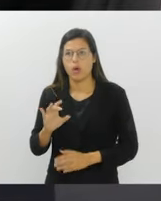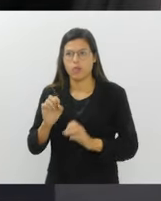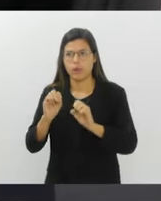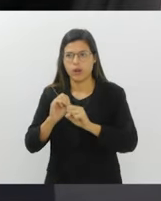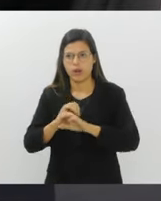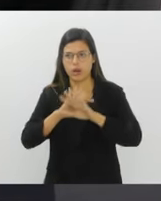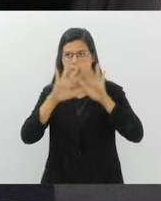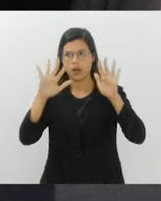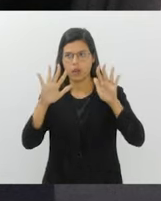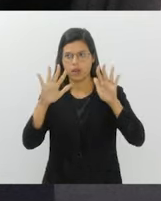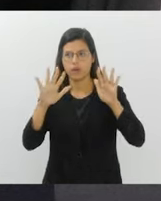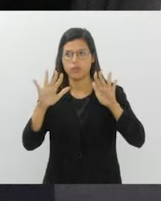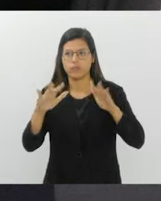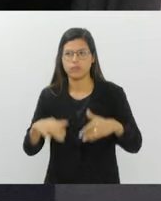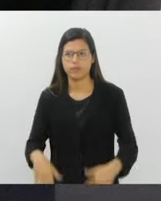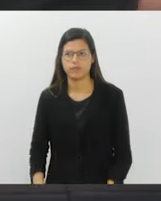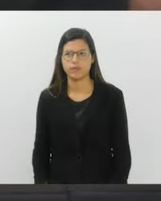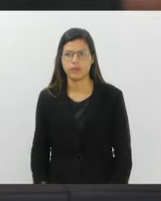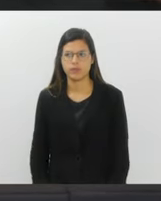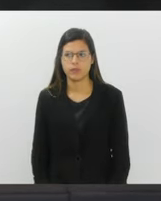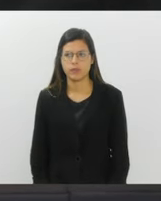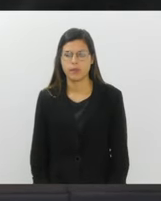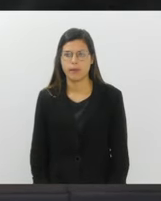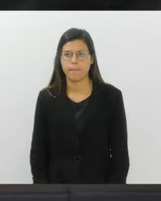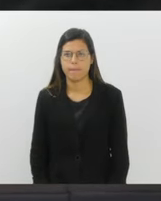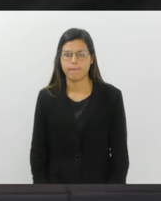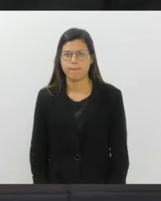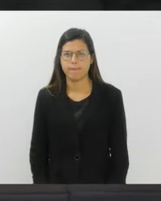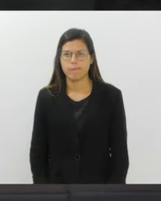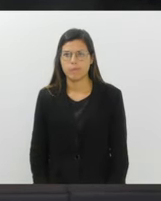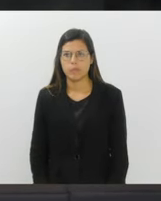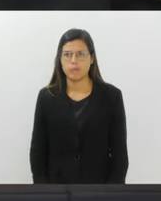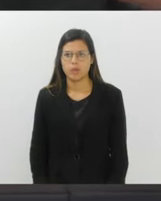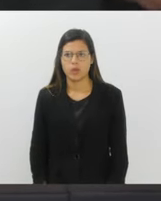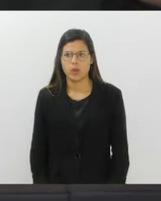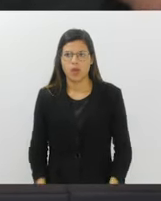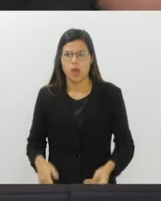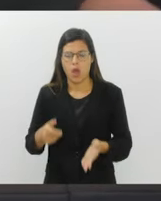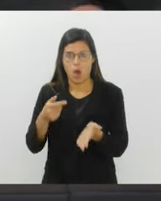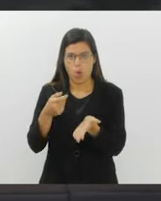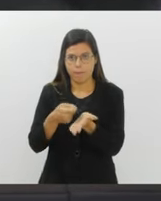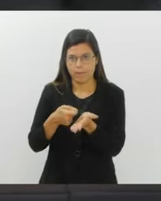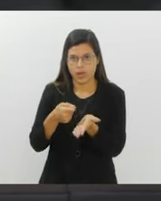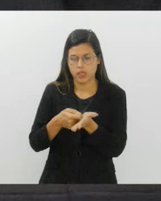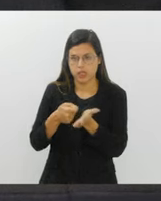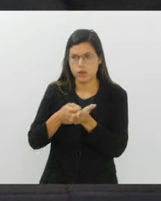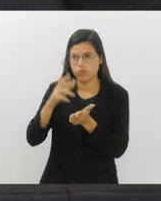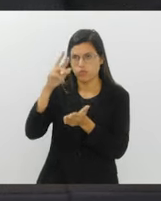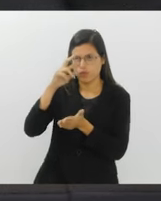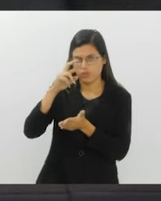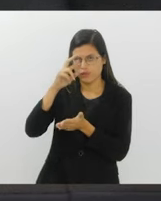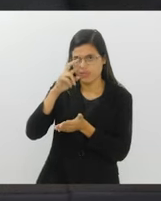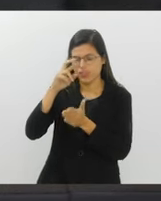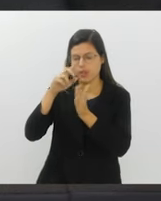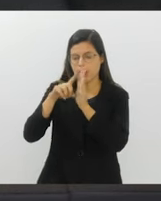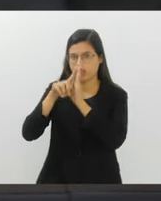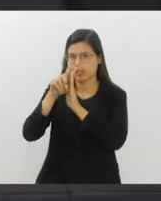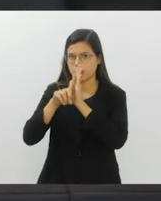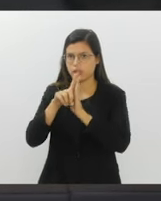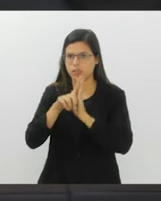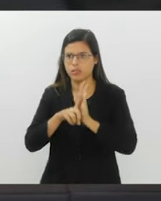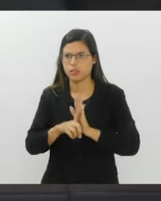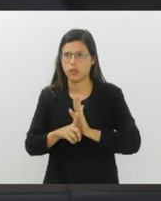claro, que o dever de fiscalização direta